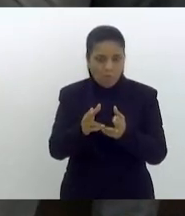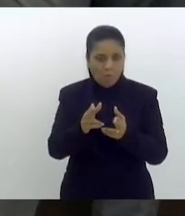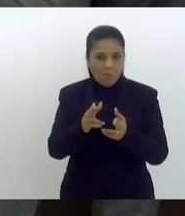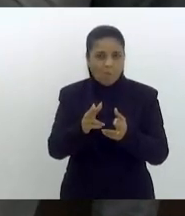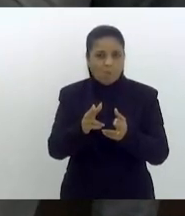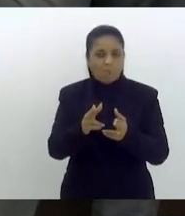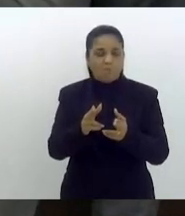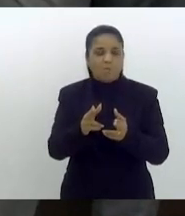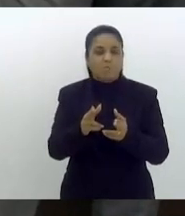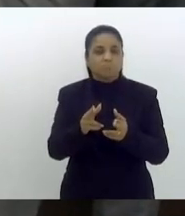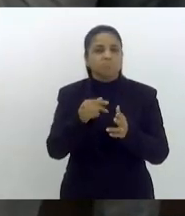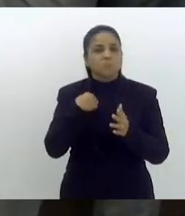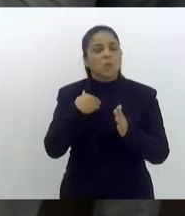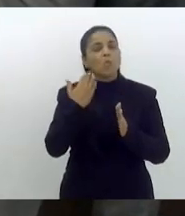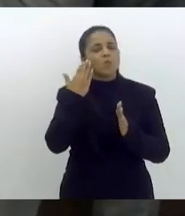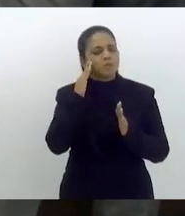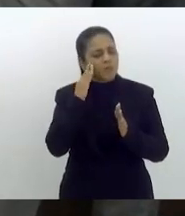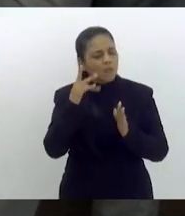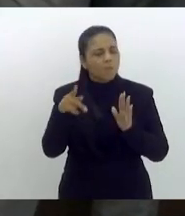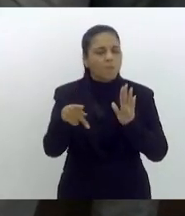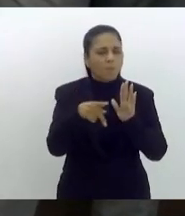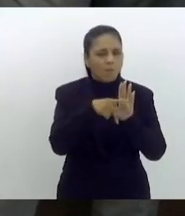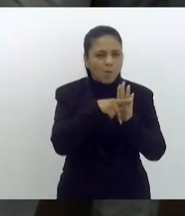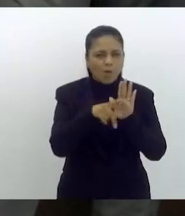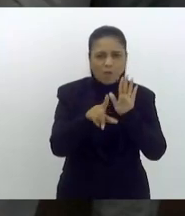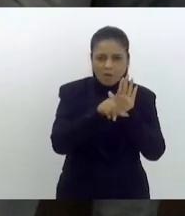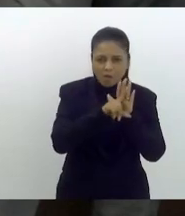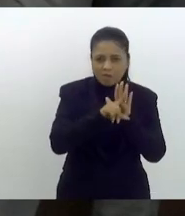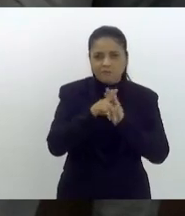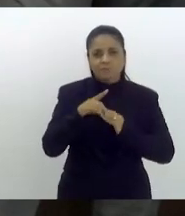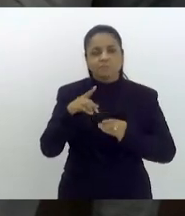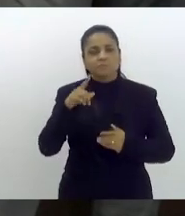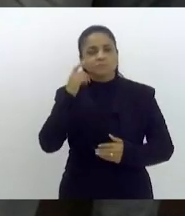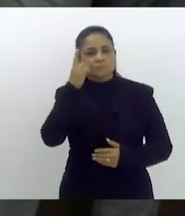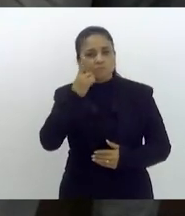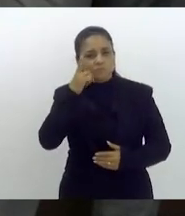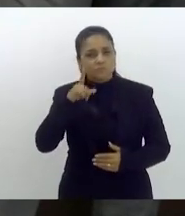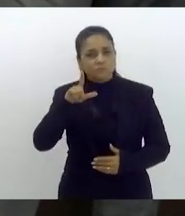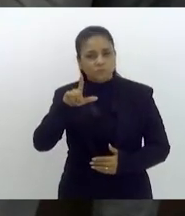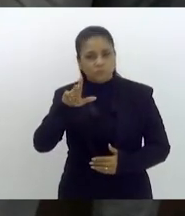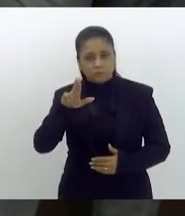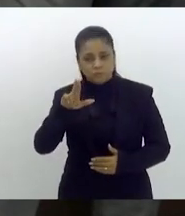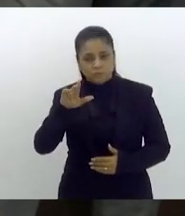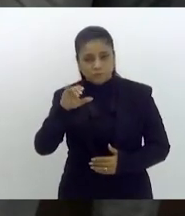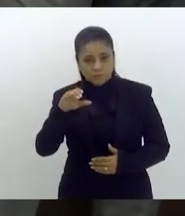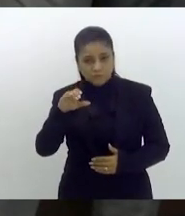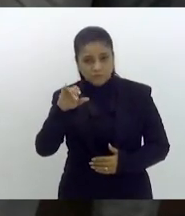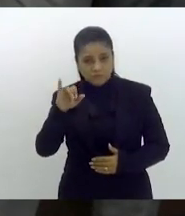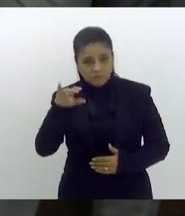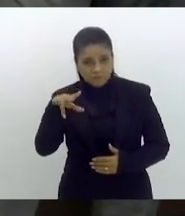entendo que o projeto da deputada Lucinha tem uma boa intenção